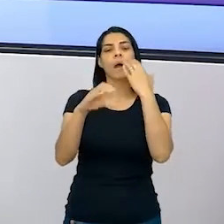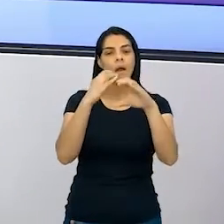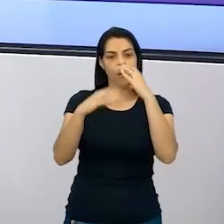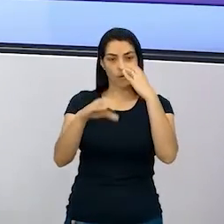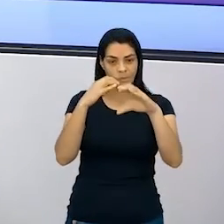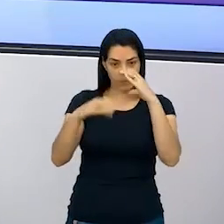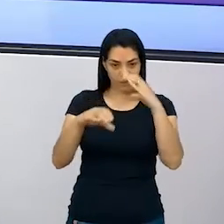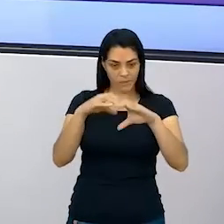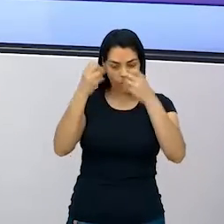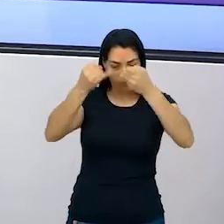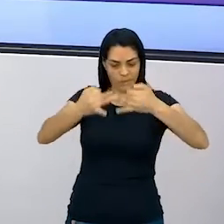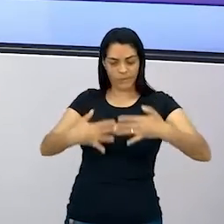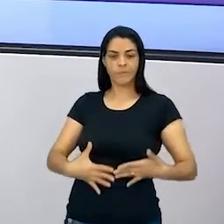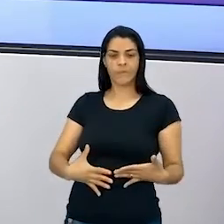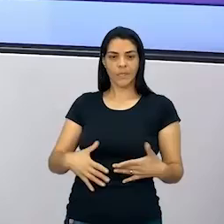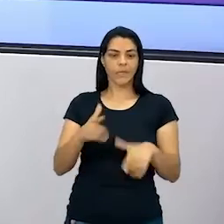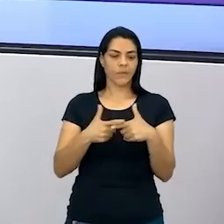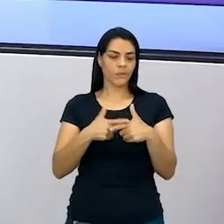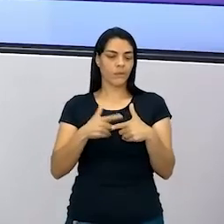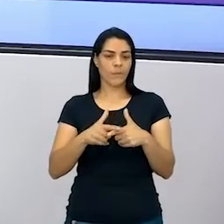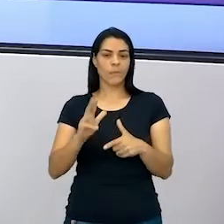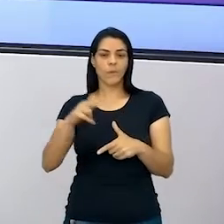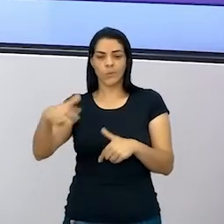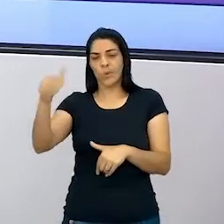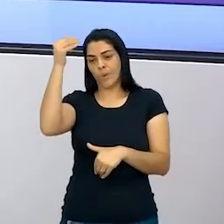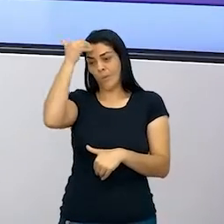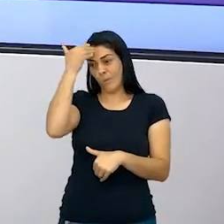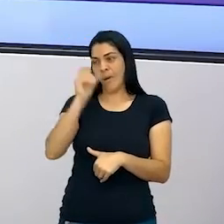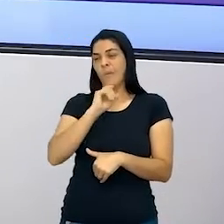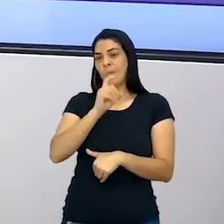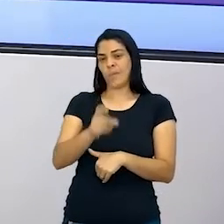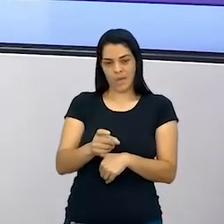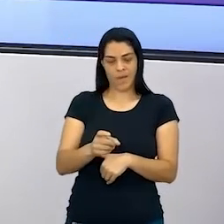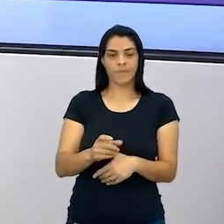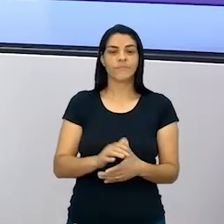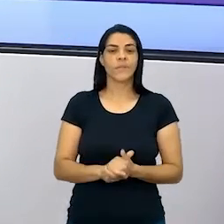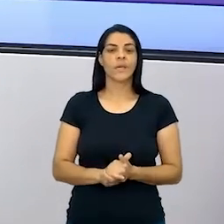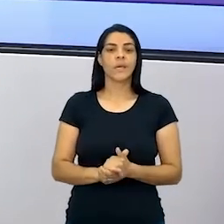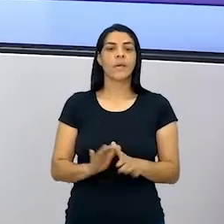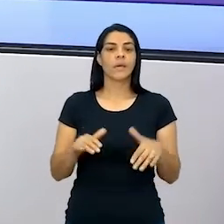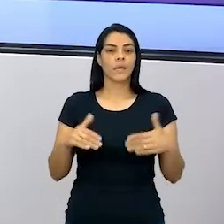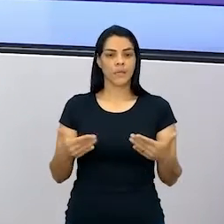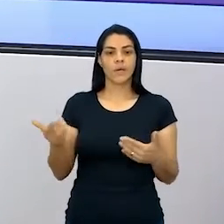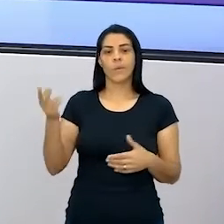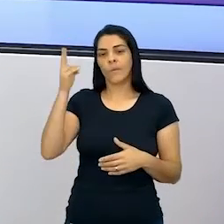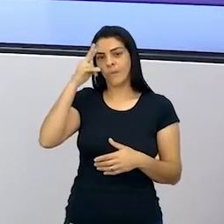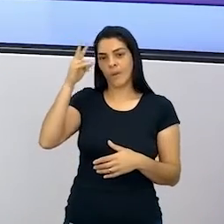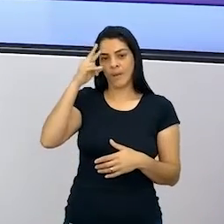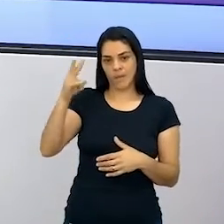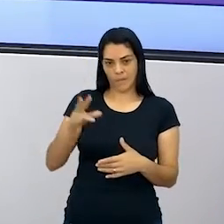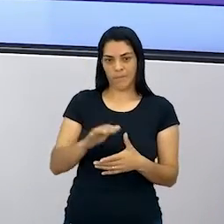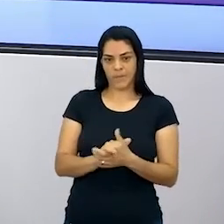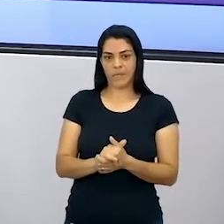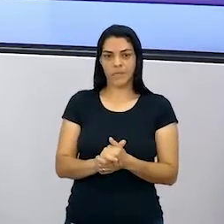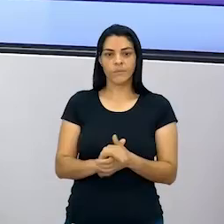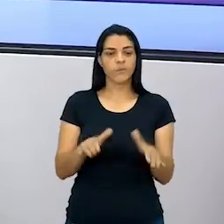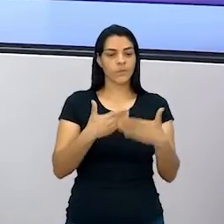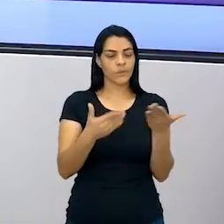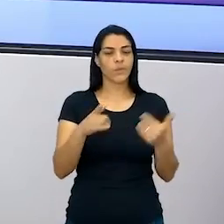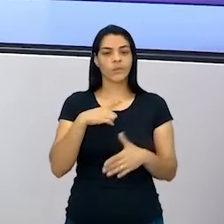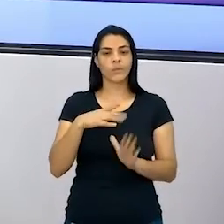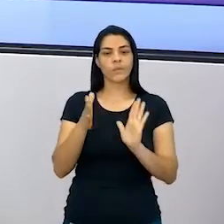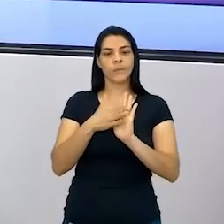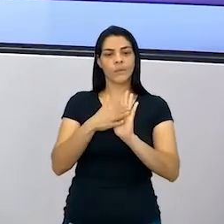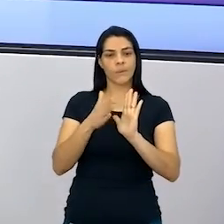e não culpabilizando o outro. Mas a gente retoma sempre com vocês que o projeto de convivência tem essa proposta de